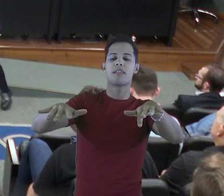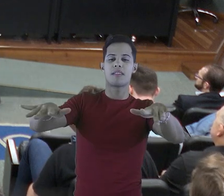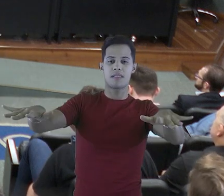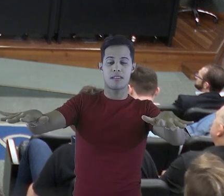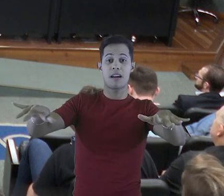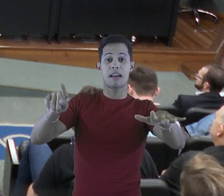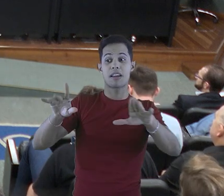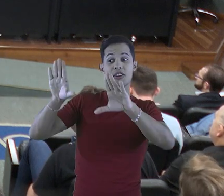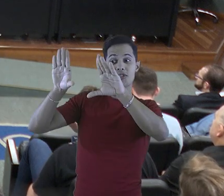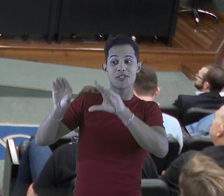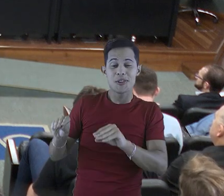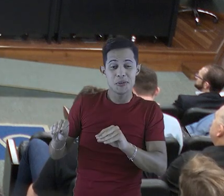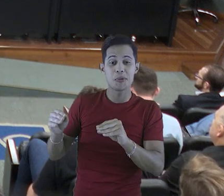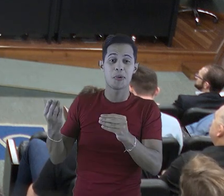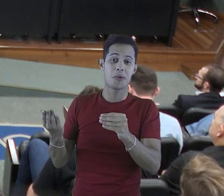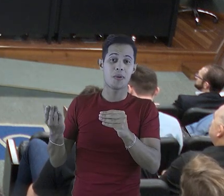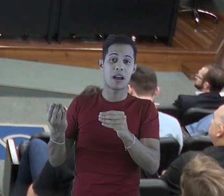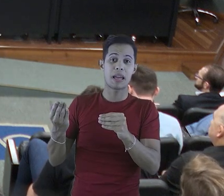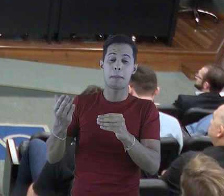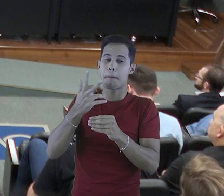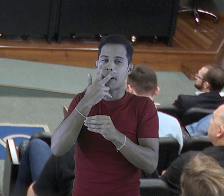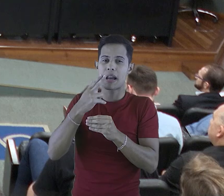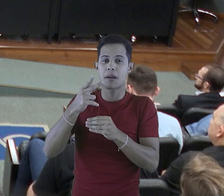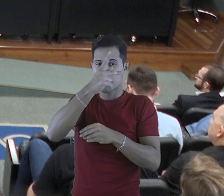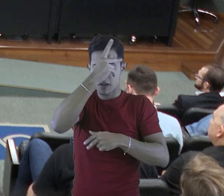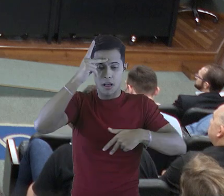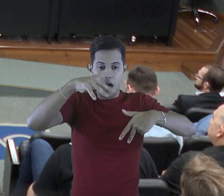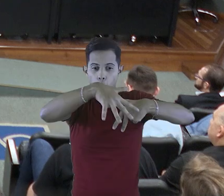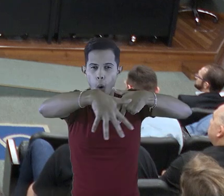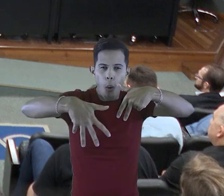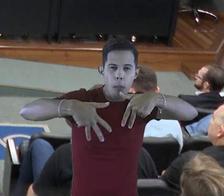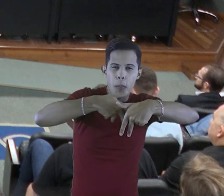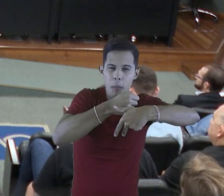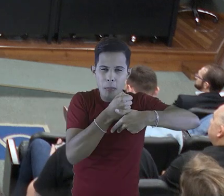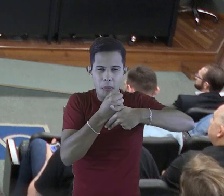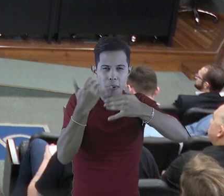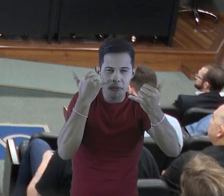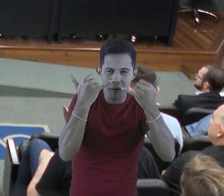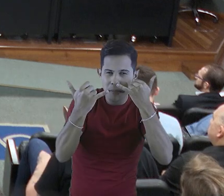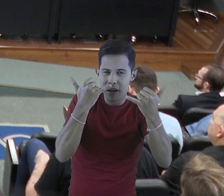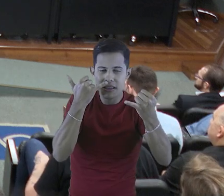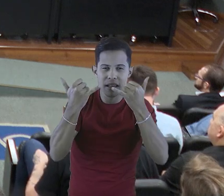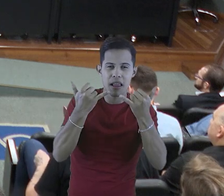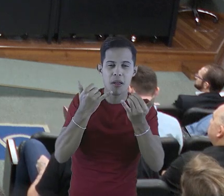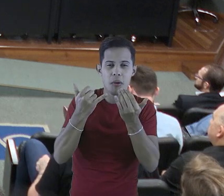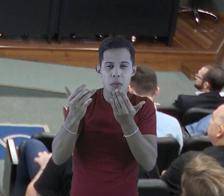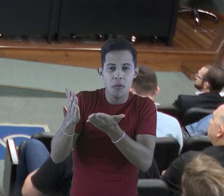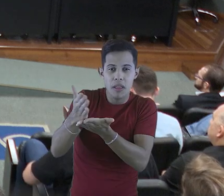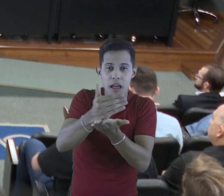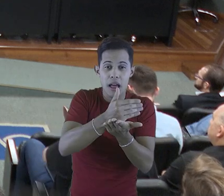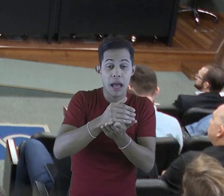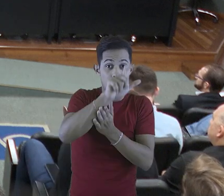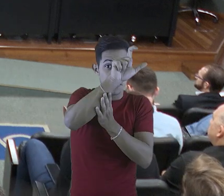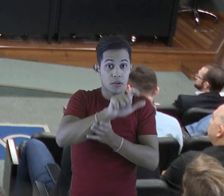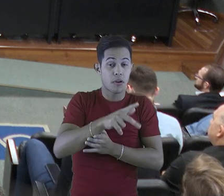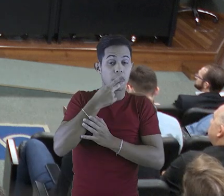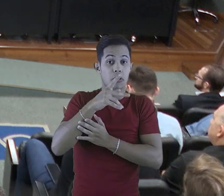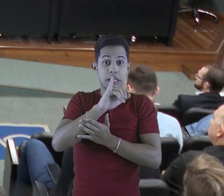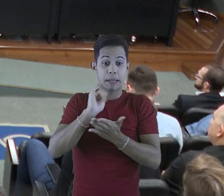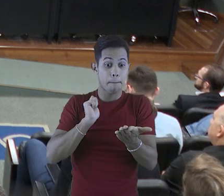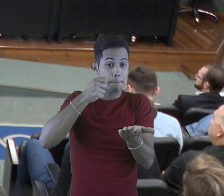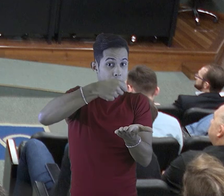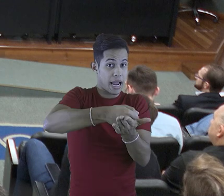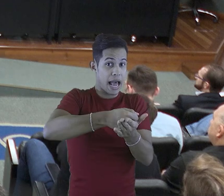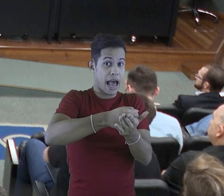DPO nos ligou aqui, disse que houve um sequestro de dados importante, e o sequestrador está dizendo que, se a gente não pagar os dados até X